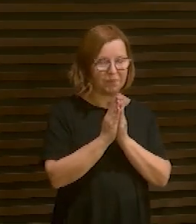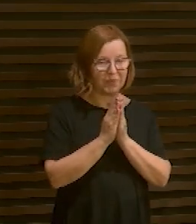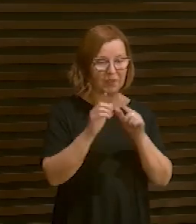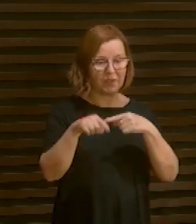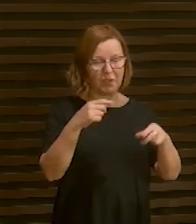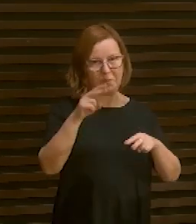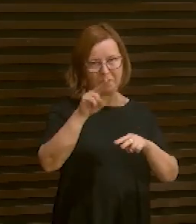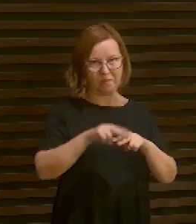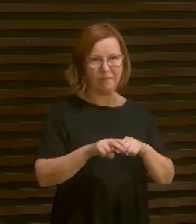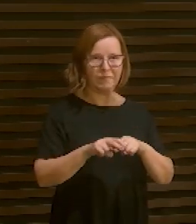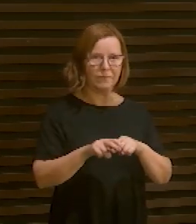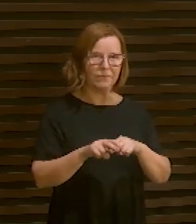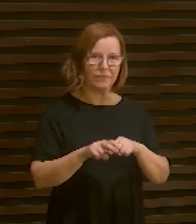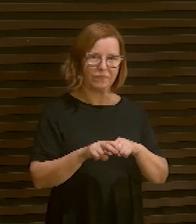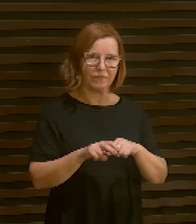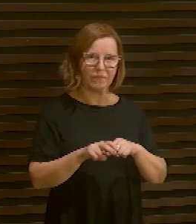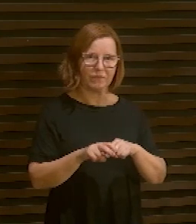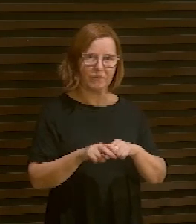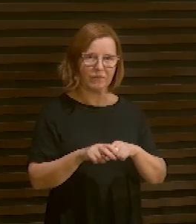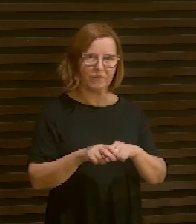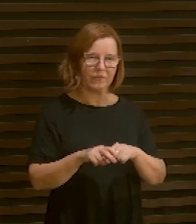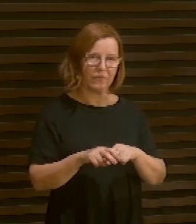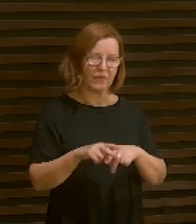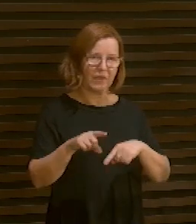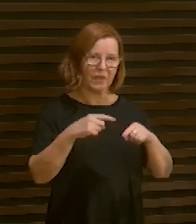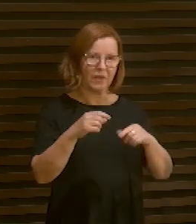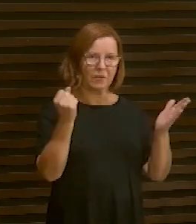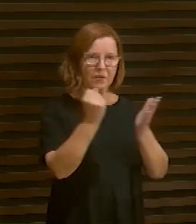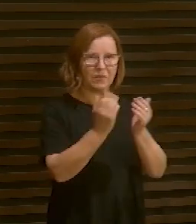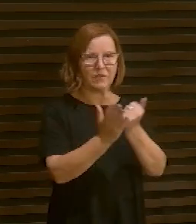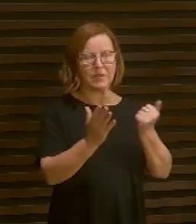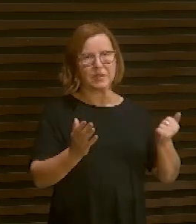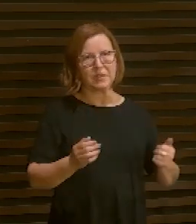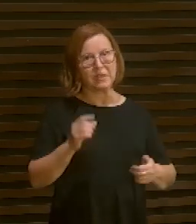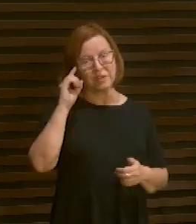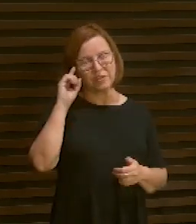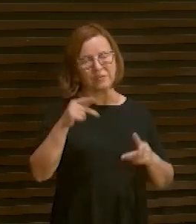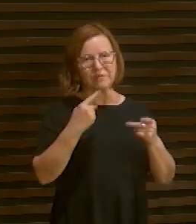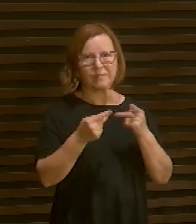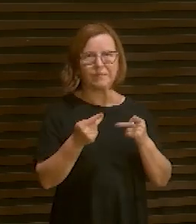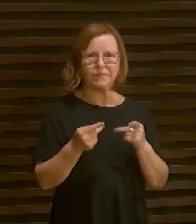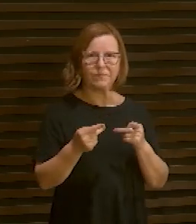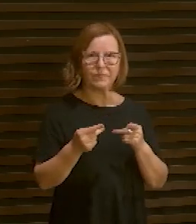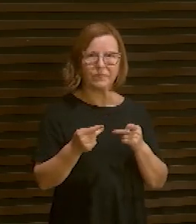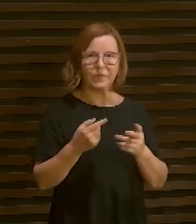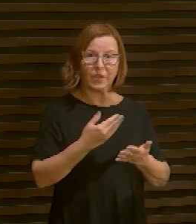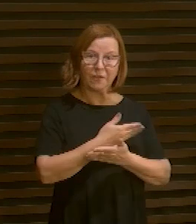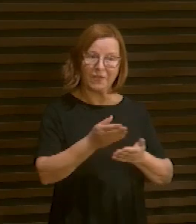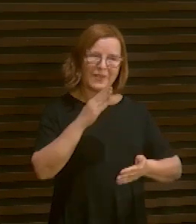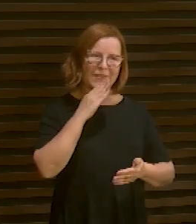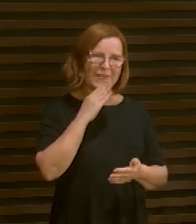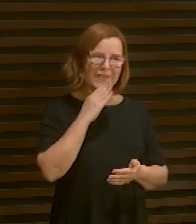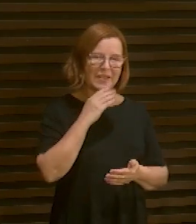preso, e depois ele ser crucificado. Naquele dia, ele diz assim: vós conhecereis